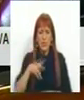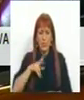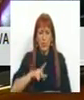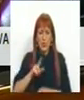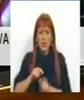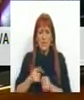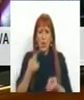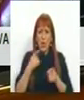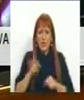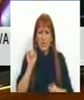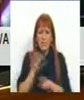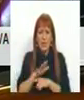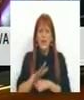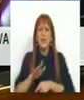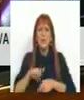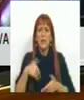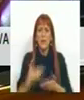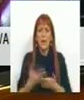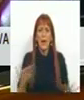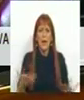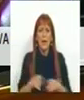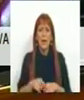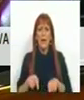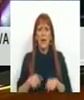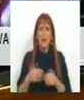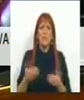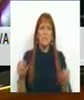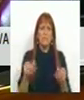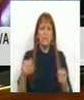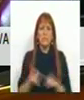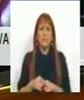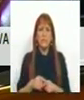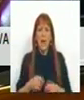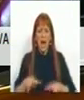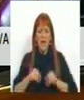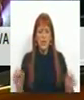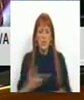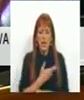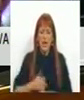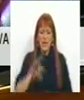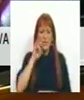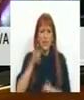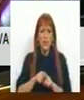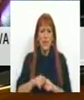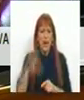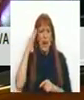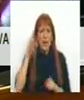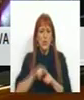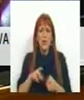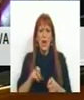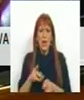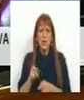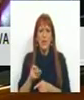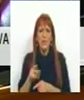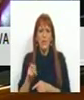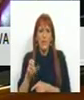Portugal é de novo mar, o que faz com que, para além da assunção clássica defesa, na perspectiva de Clausewitz,